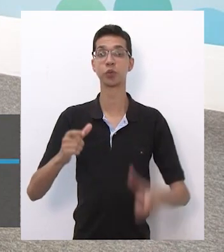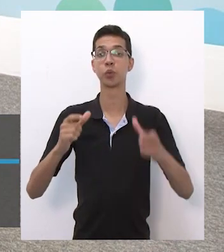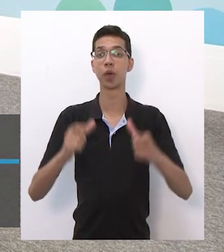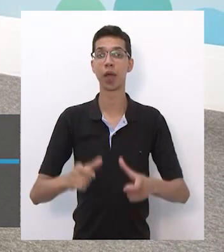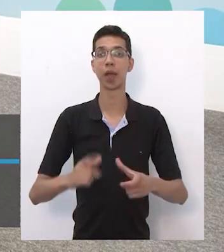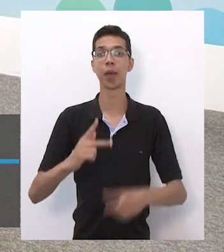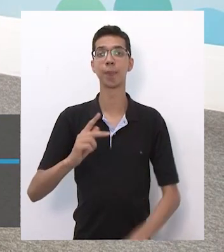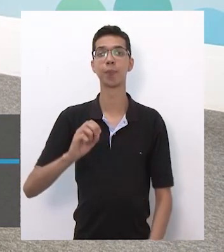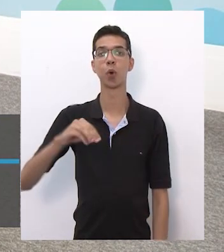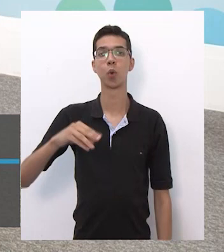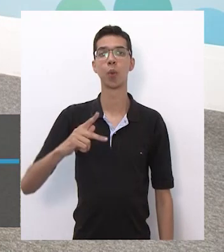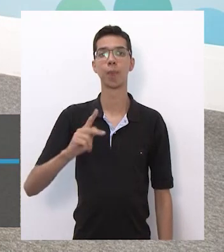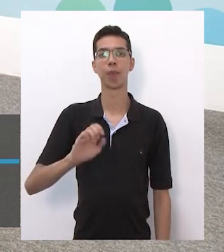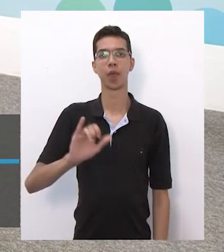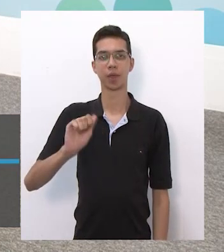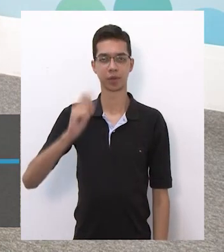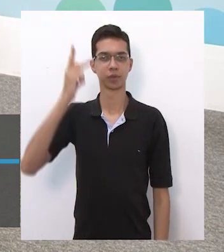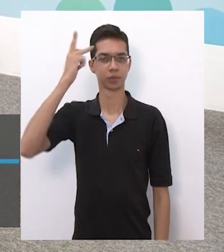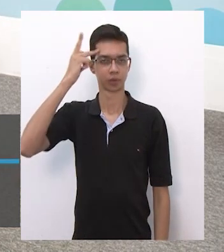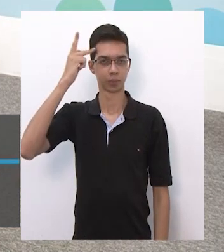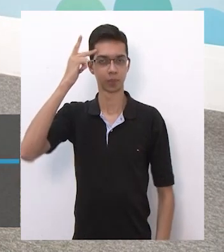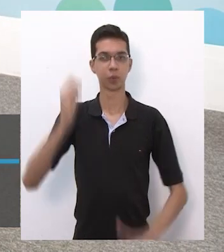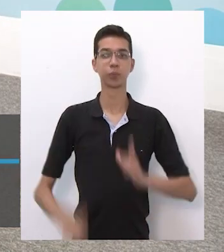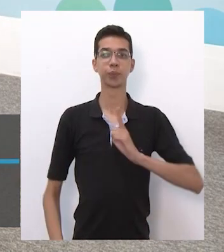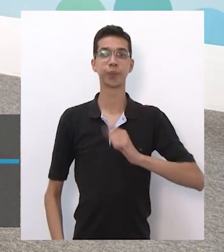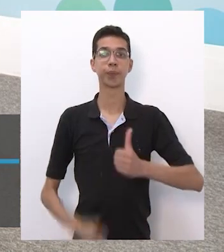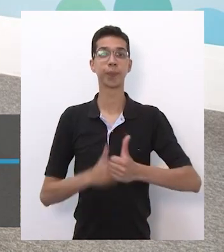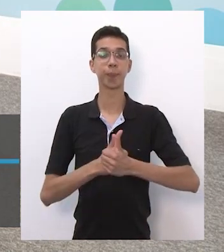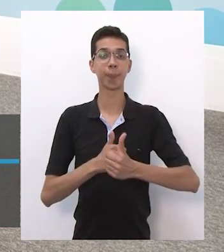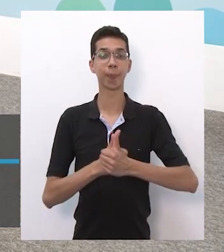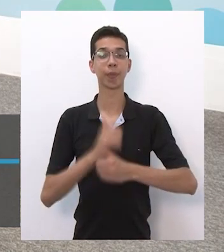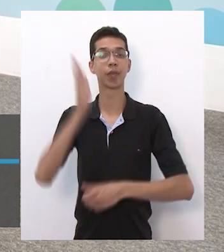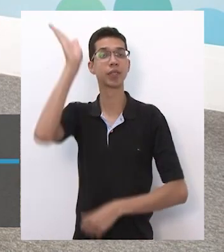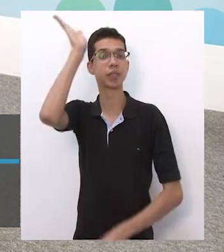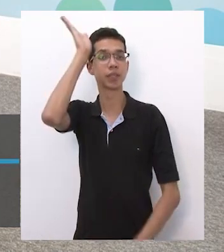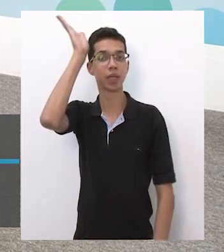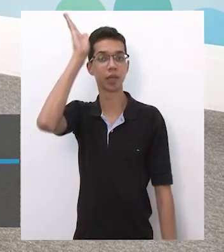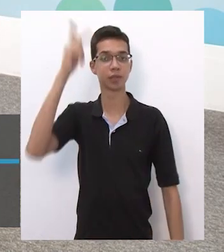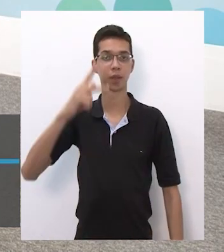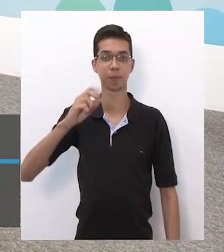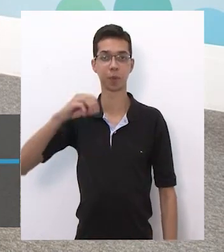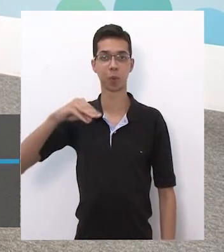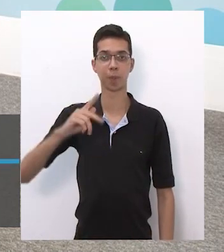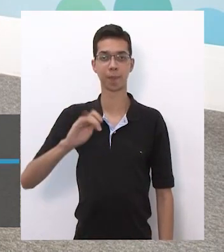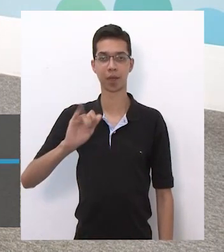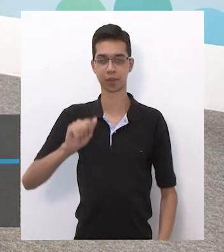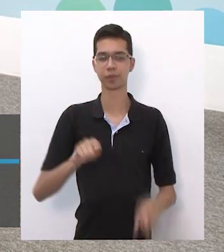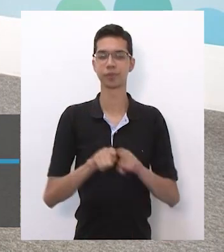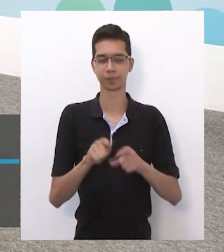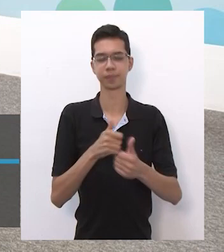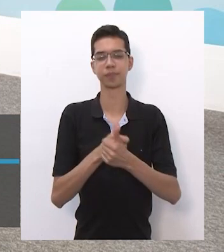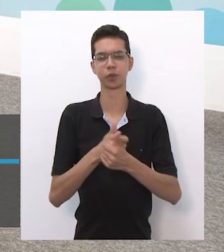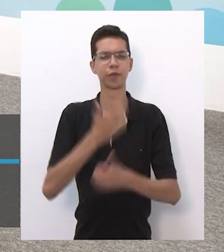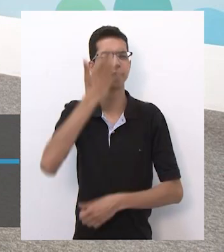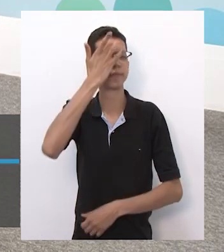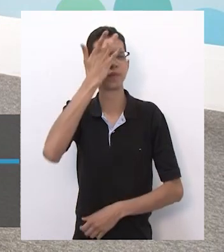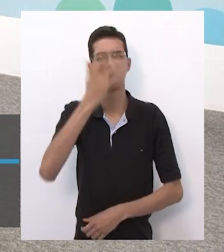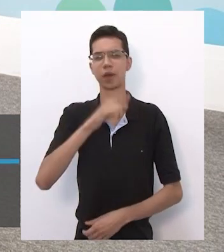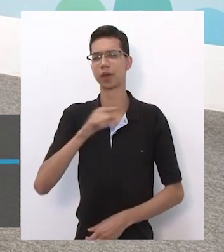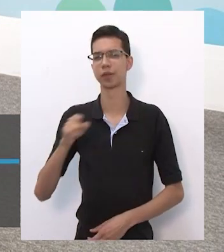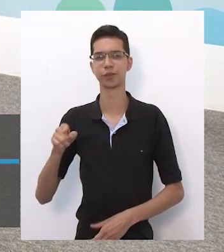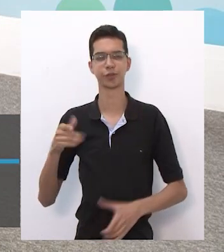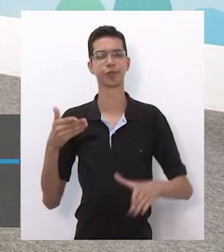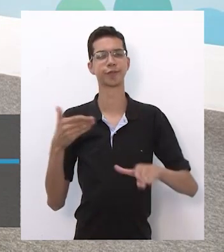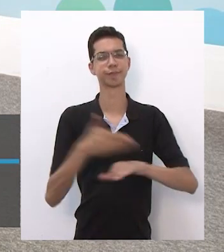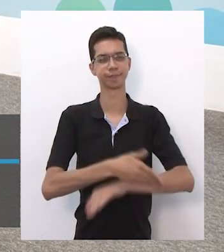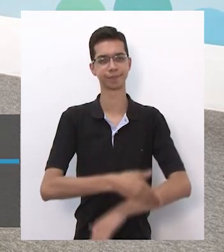de referência para vocês, a gente tem aqui muito próximo ao próprio Sesc Pompeia, muito próximo ao Allianz Parque, então, de um acesso muito fácil. E quando você